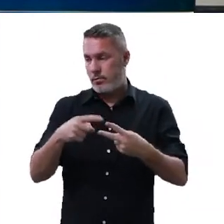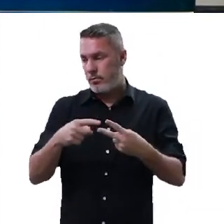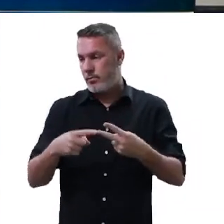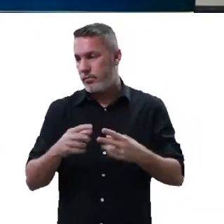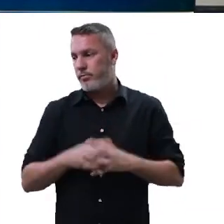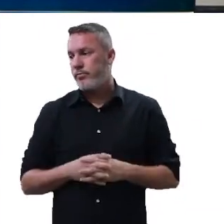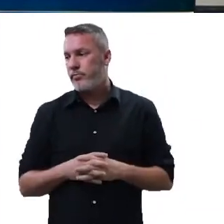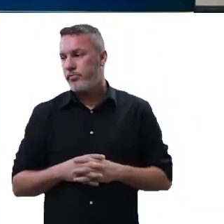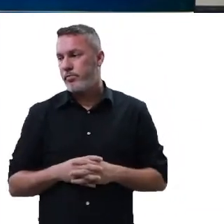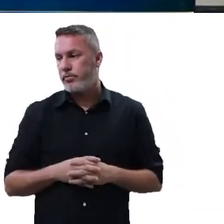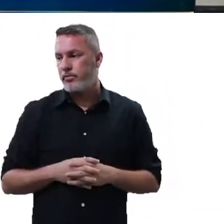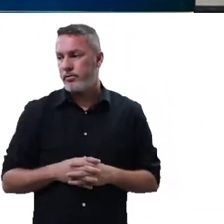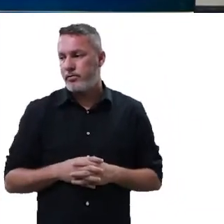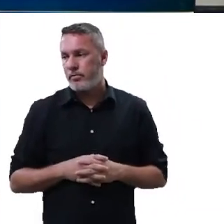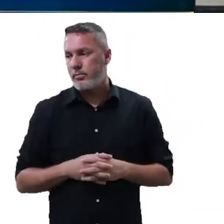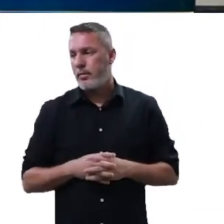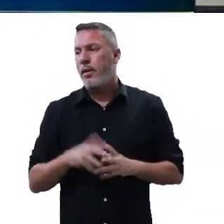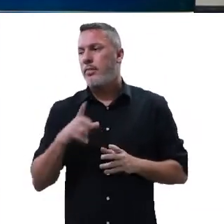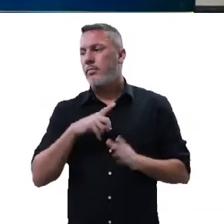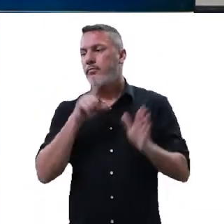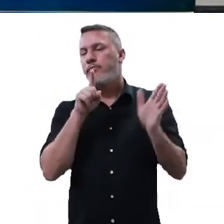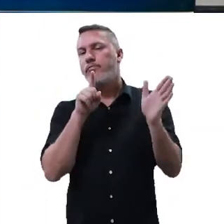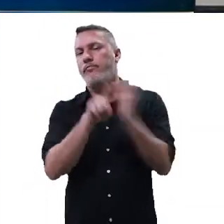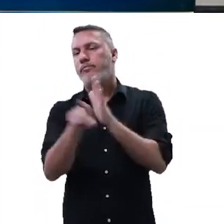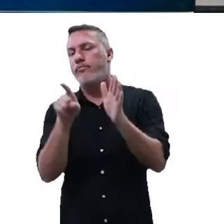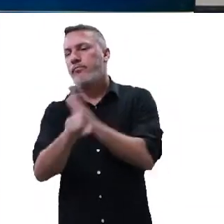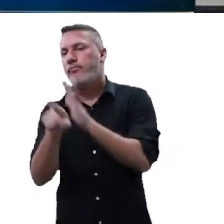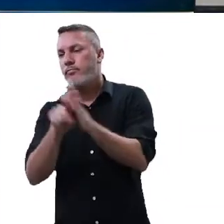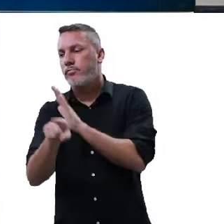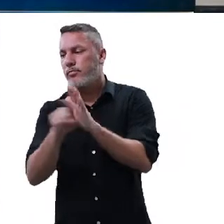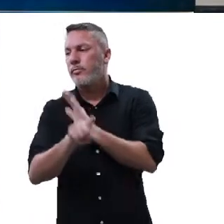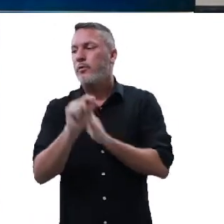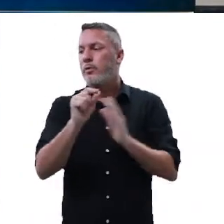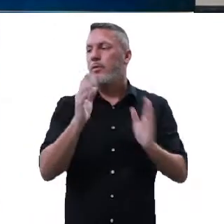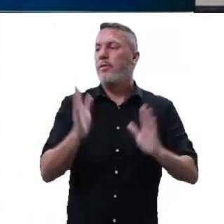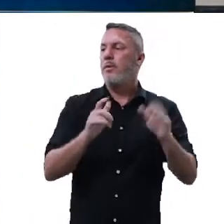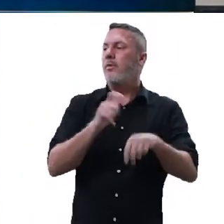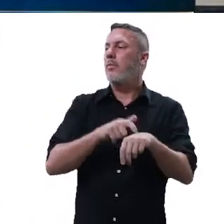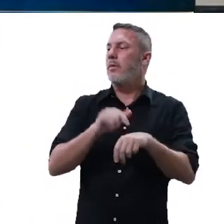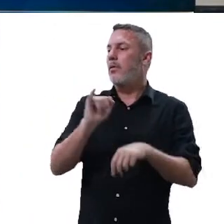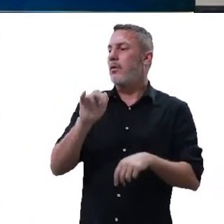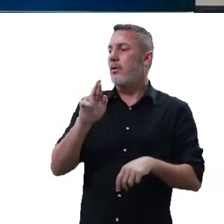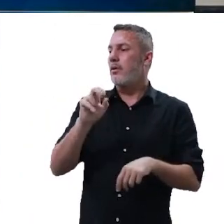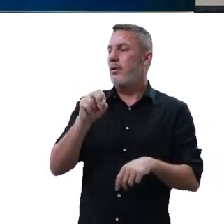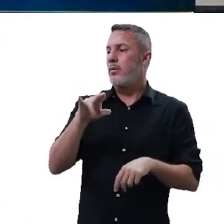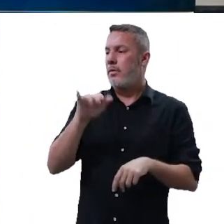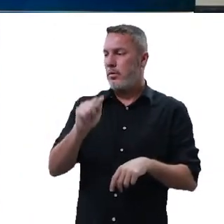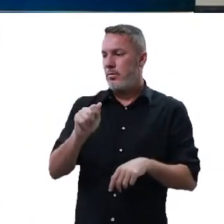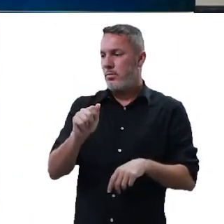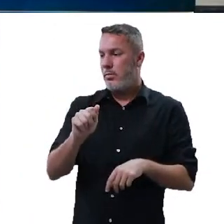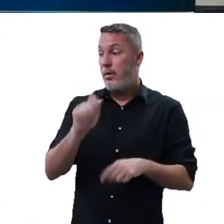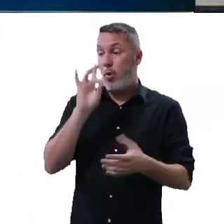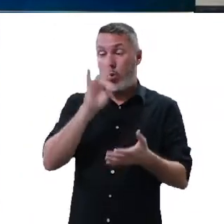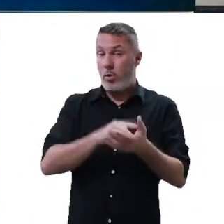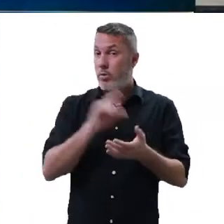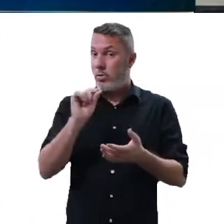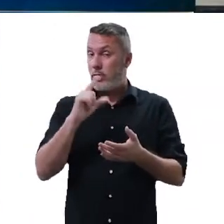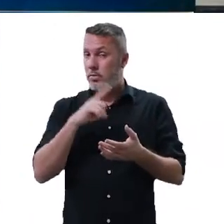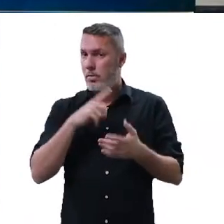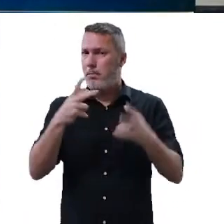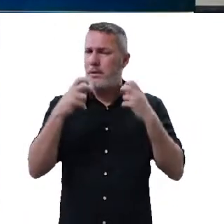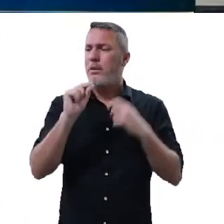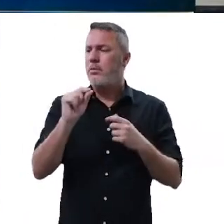Então, a ironia, ele representa um questionamento em forma de refutação. Inclusive, o que significa a palavra